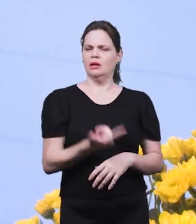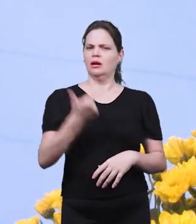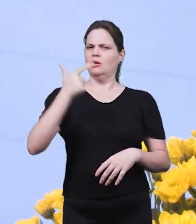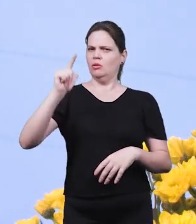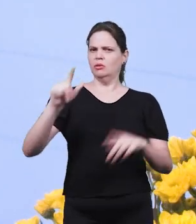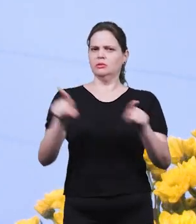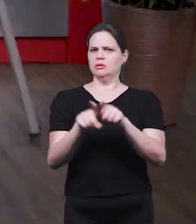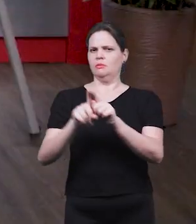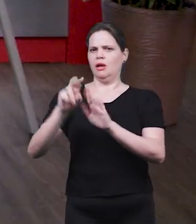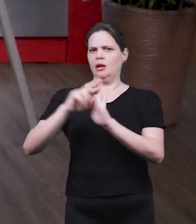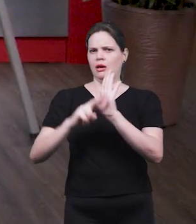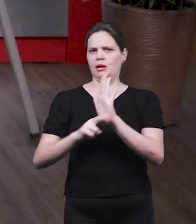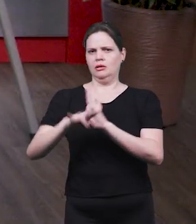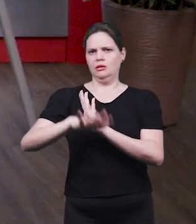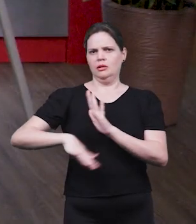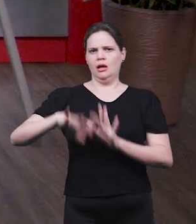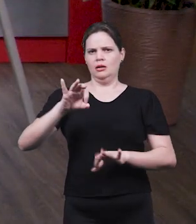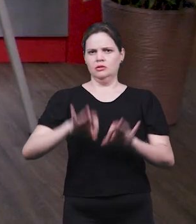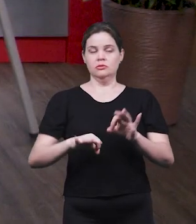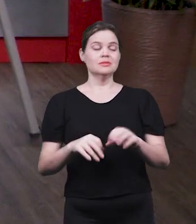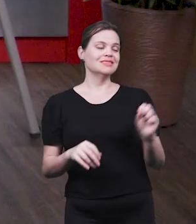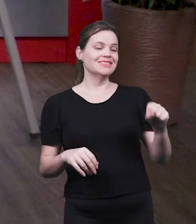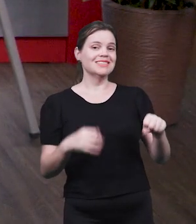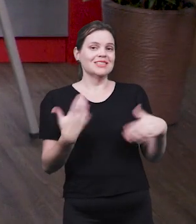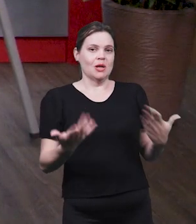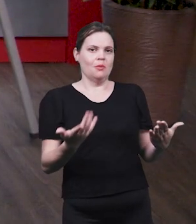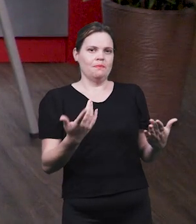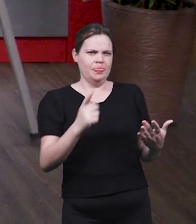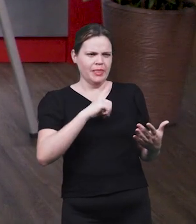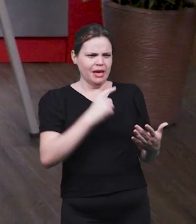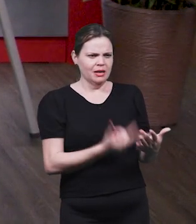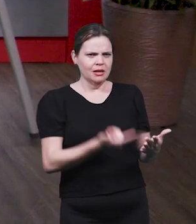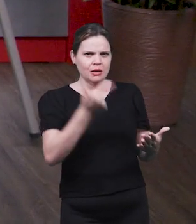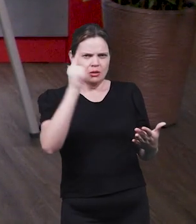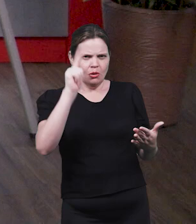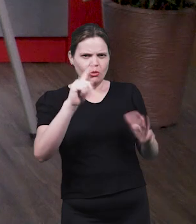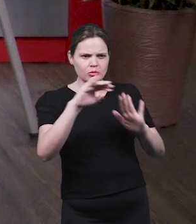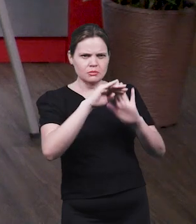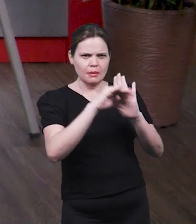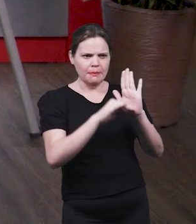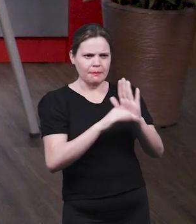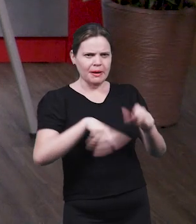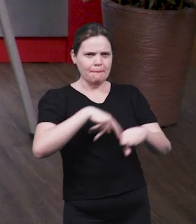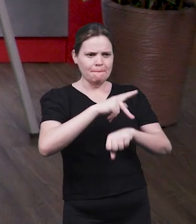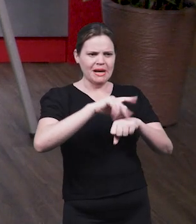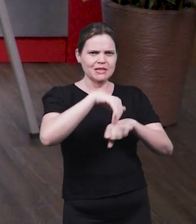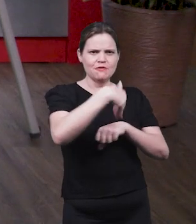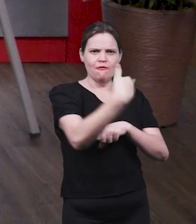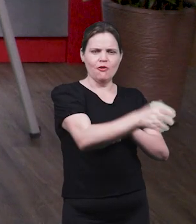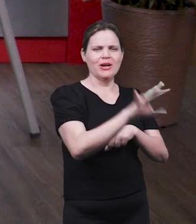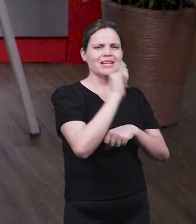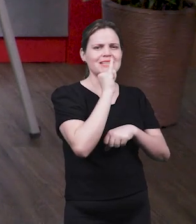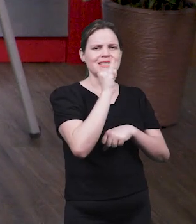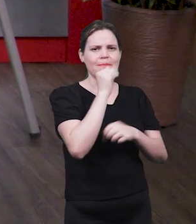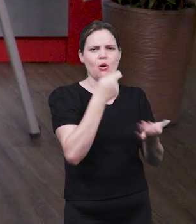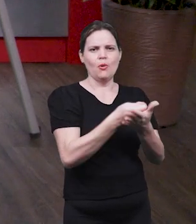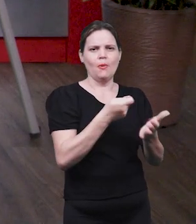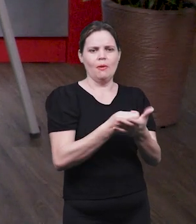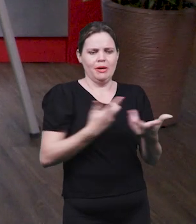jurídicos? Isso que ia ser a minha pergunta. Existem em ordenamento jurídico de outros países uma cobrança